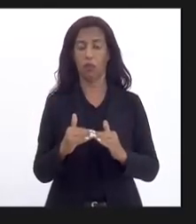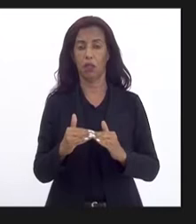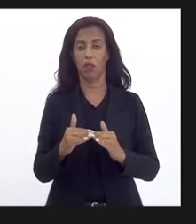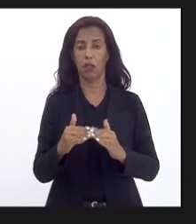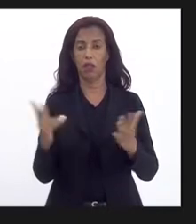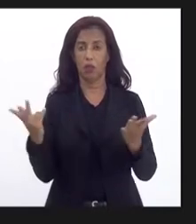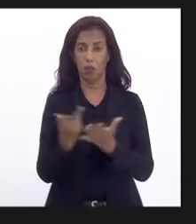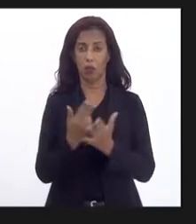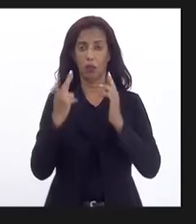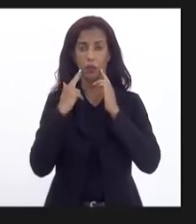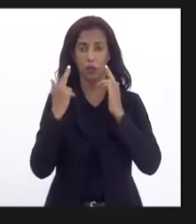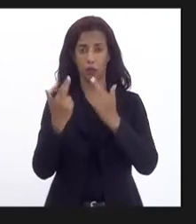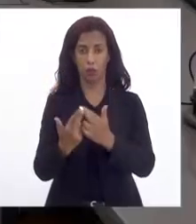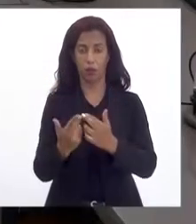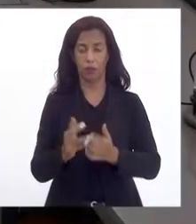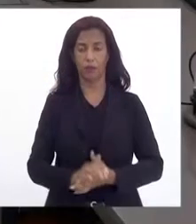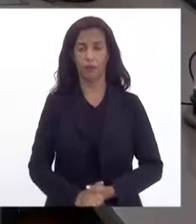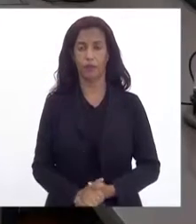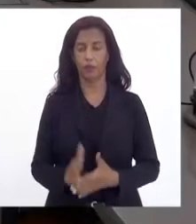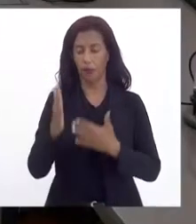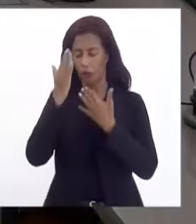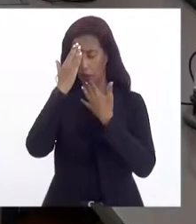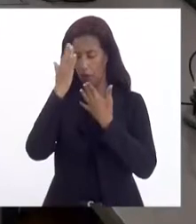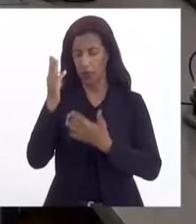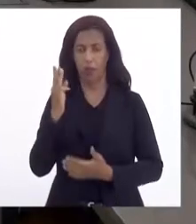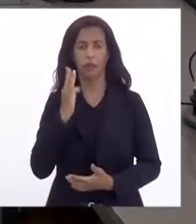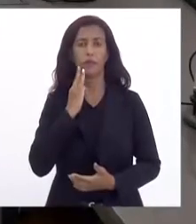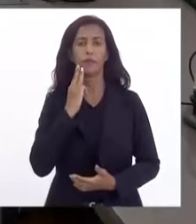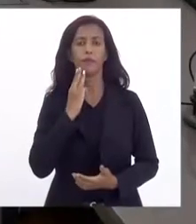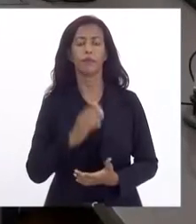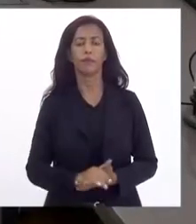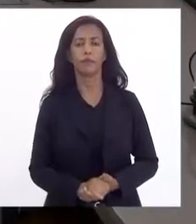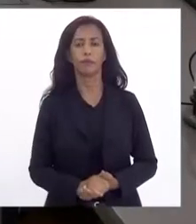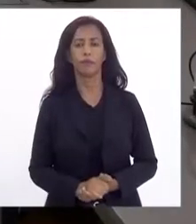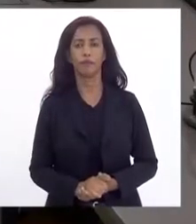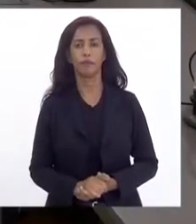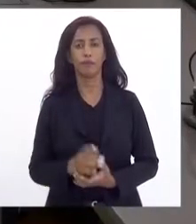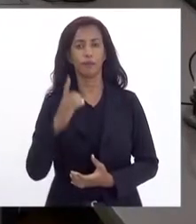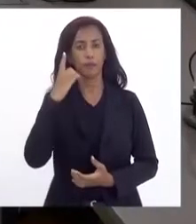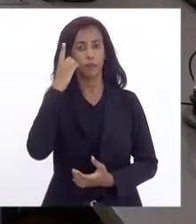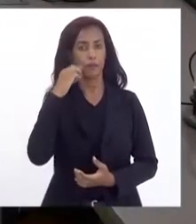da audiência pública. Obrigado, deputado Carlos Valdec. Deputado Carlos